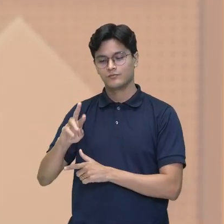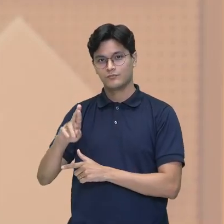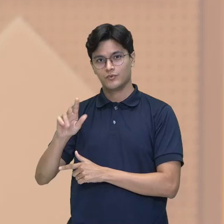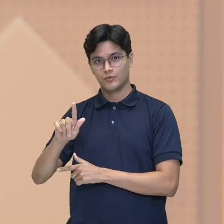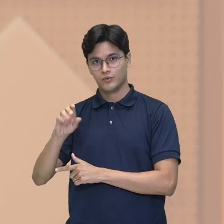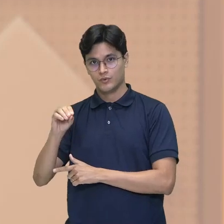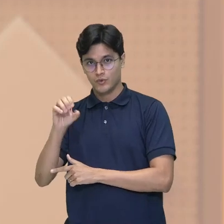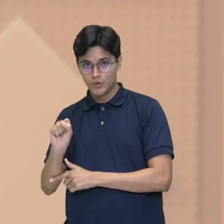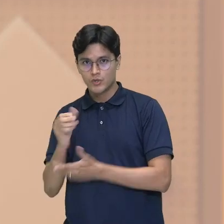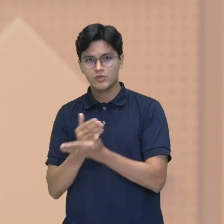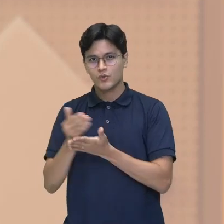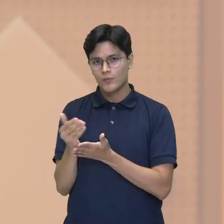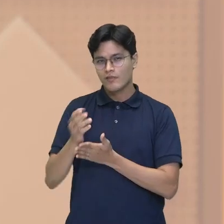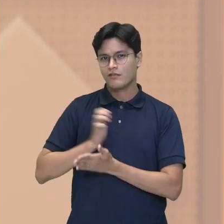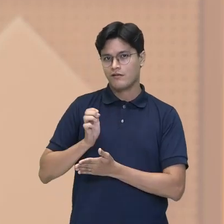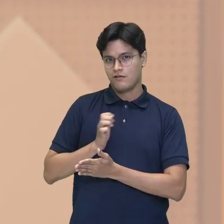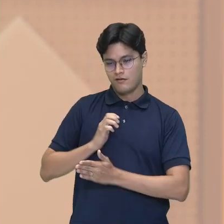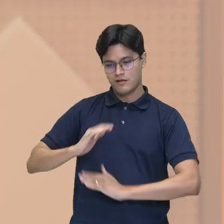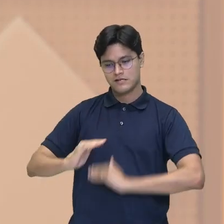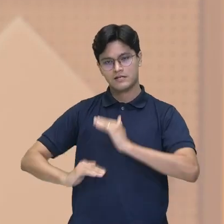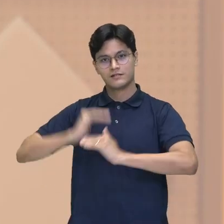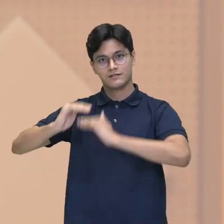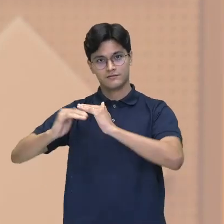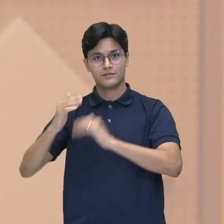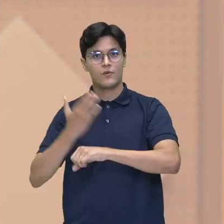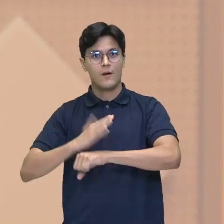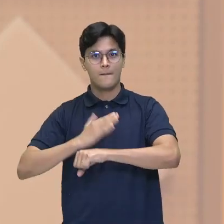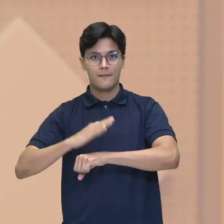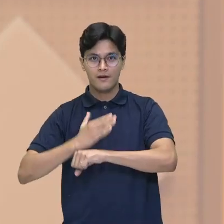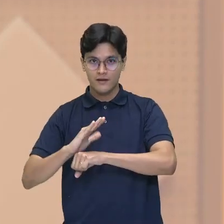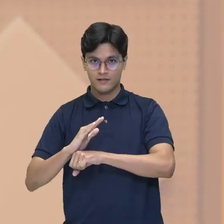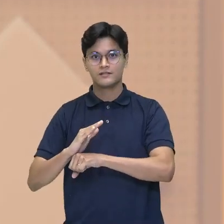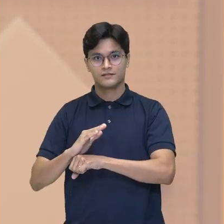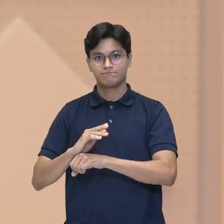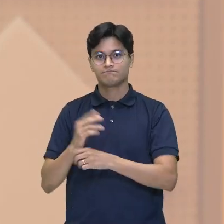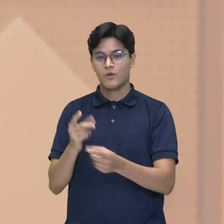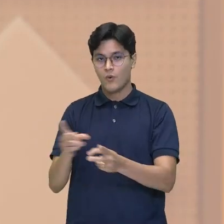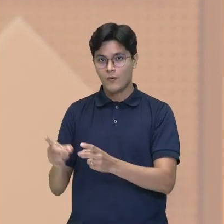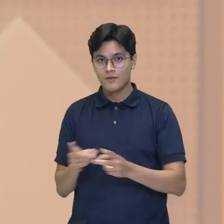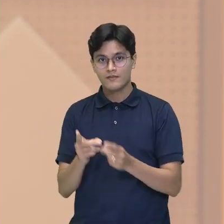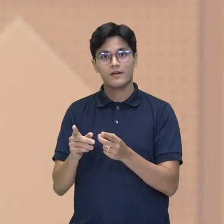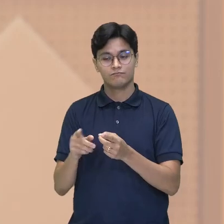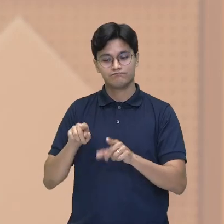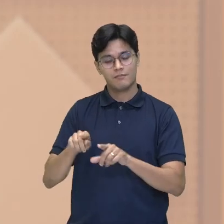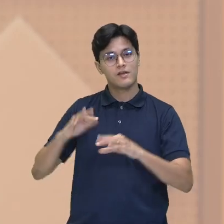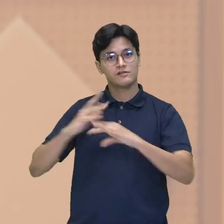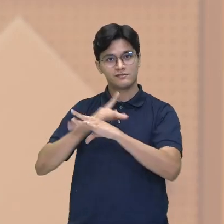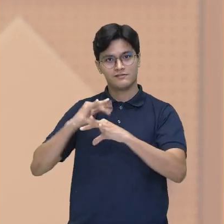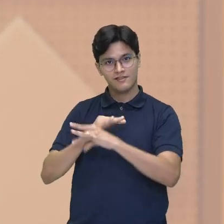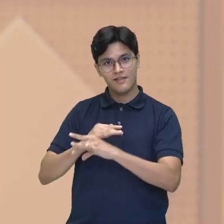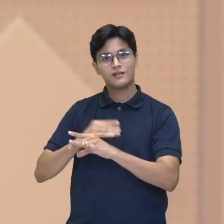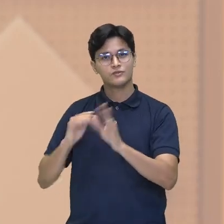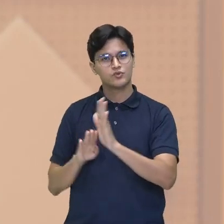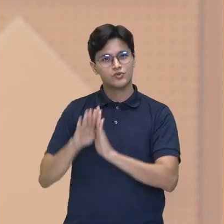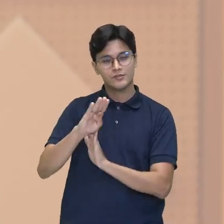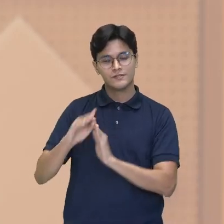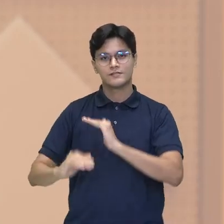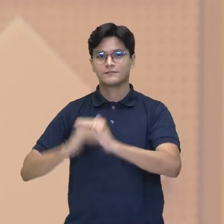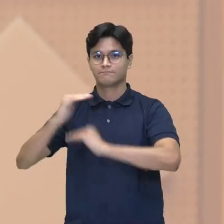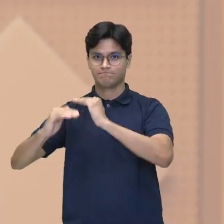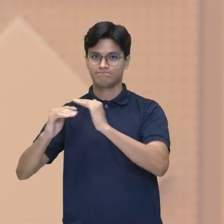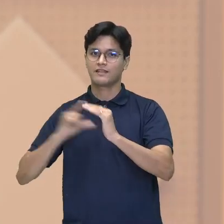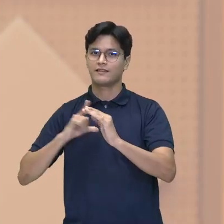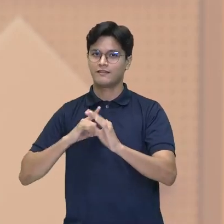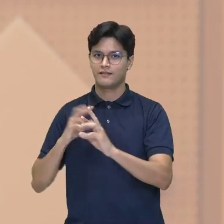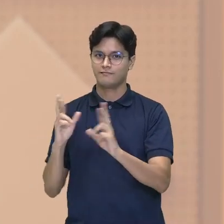enriquecer com a prática comercial, com o crescimento das cidades. Então, uma coisa está ligada à outra. Nesse momento,